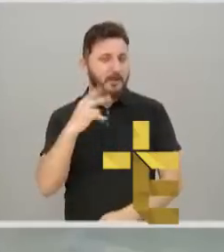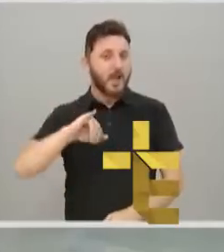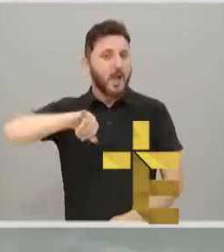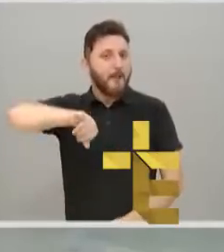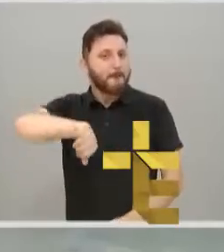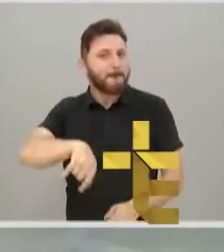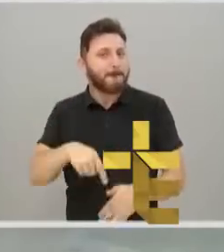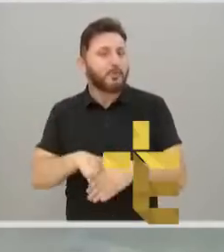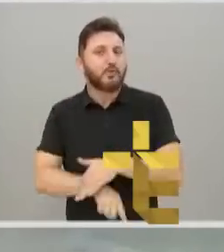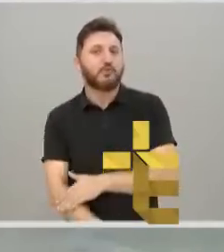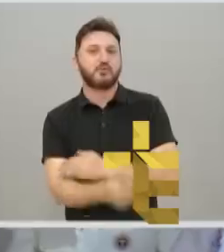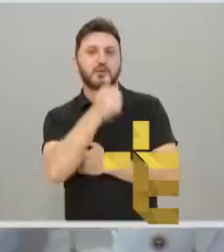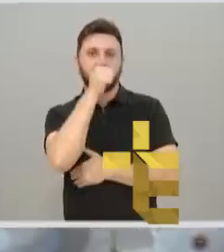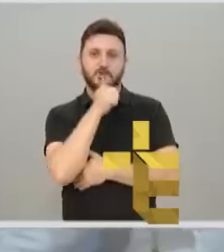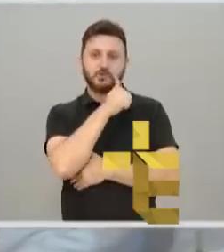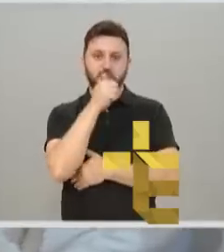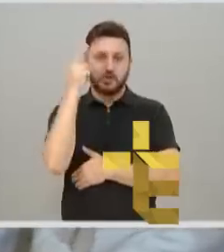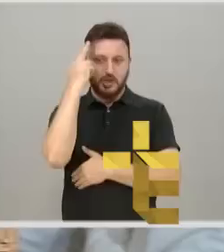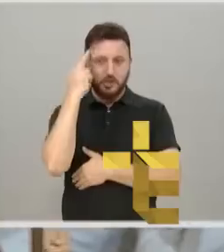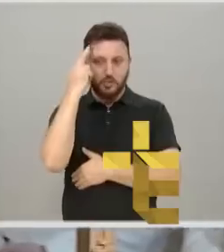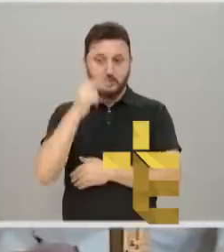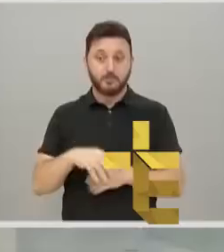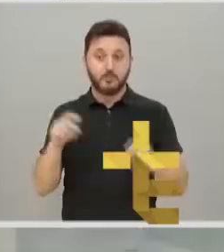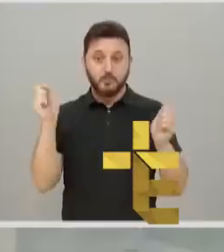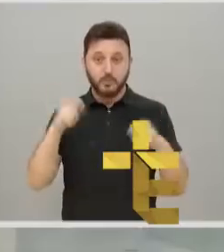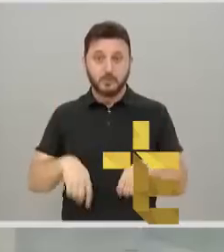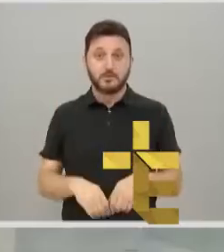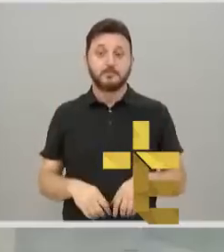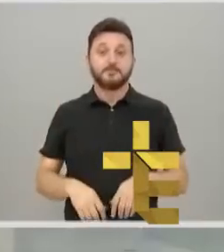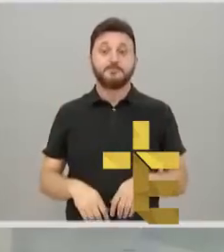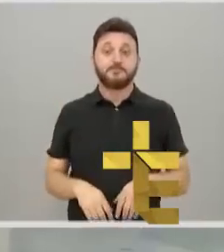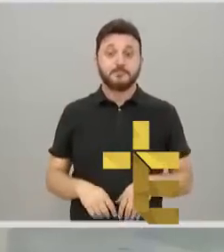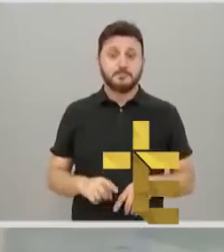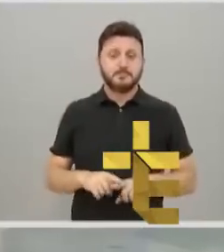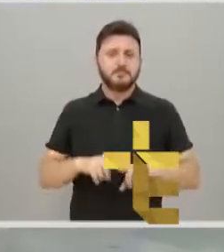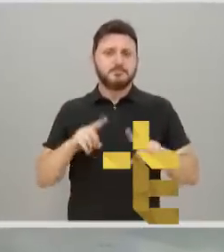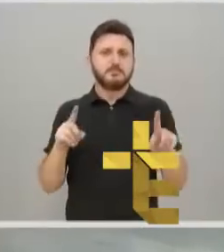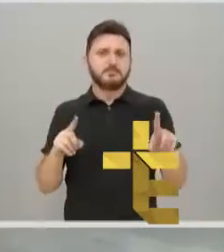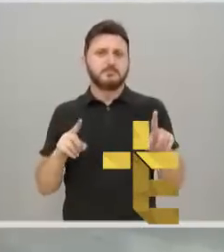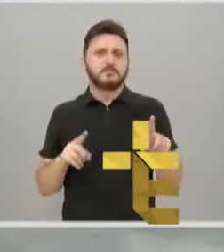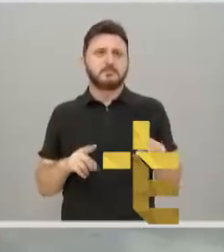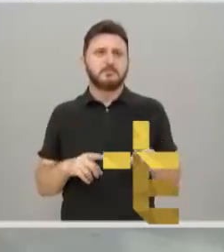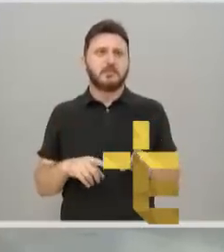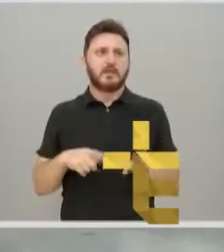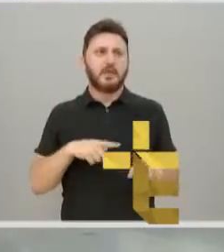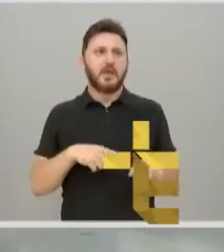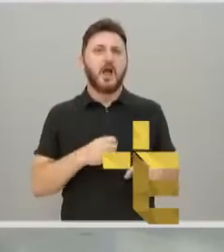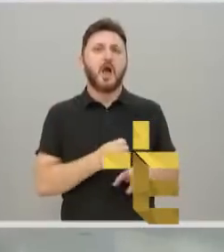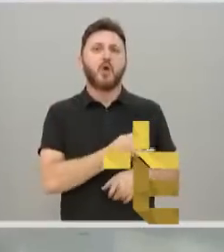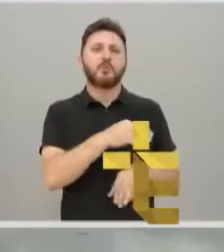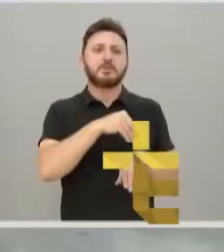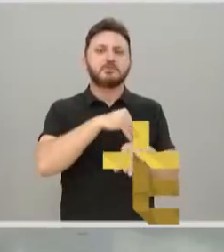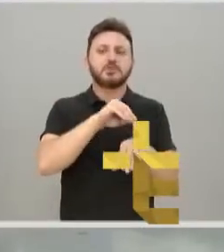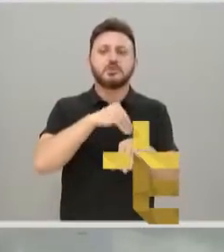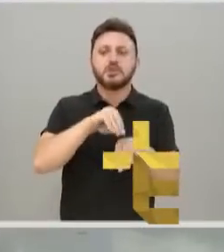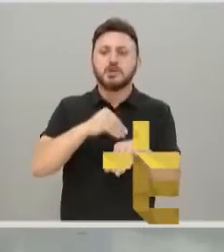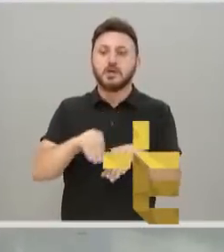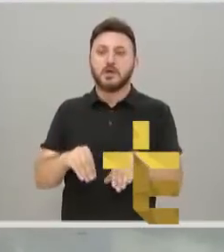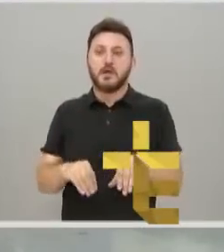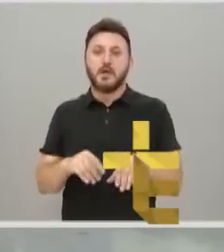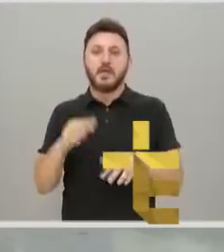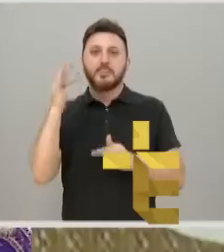impressionante, porque ele é muito profundo. Mas eu já estou colocando algumas pistas. Teologia da hora,